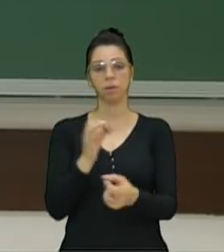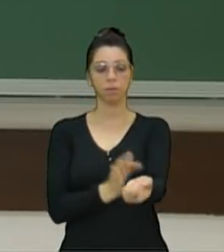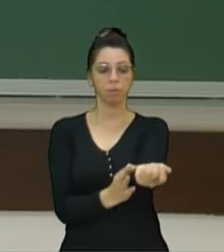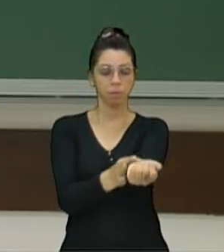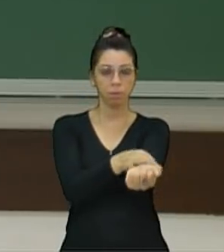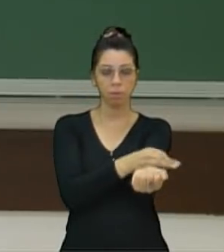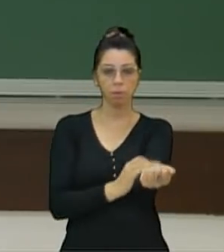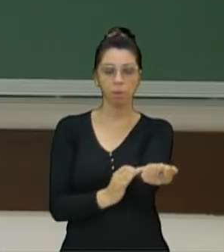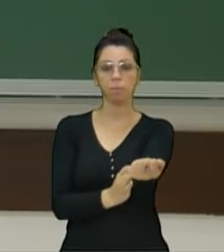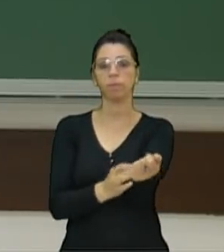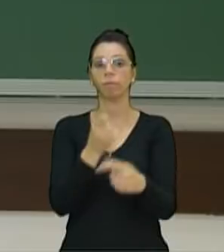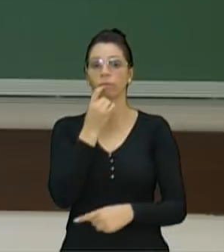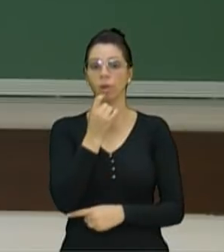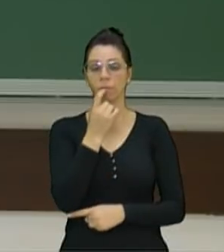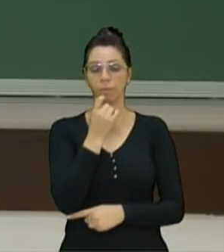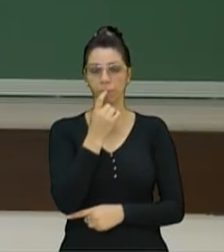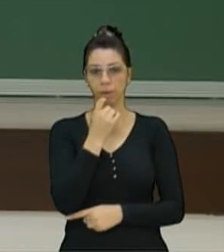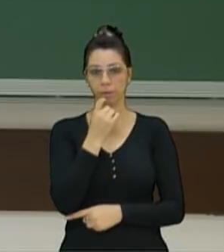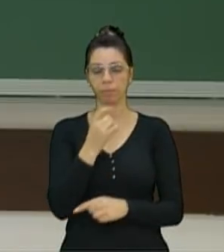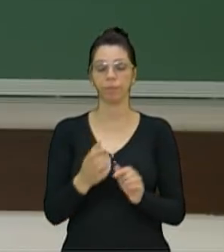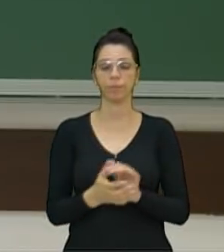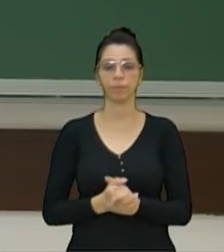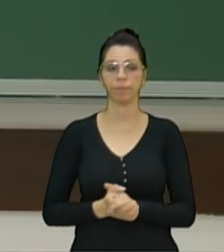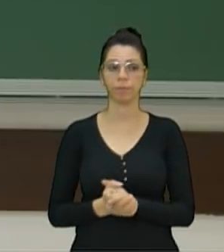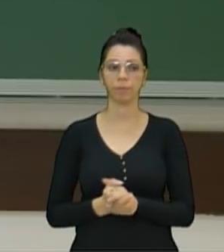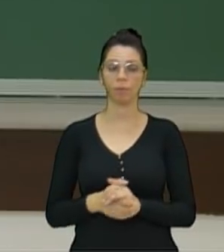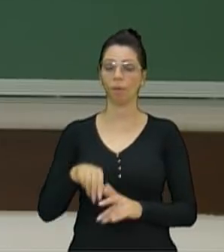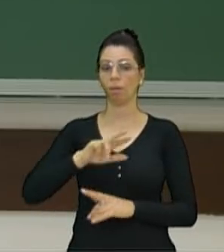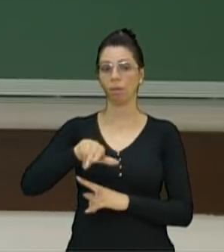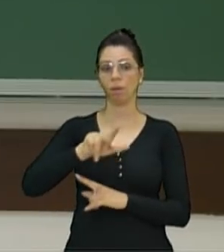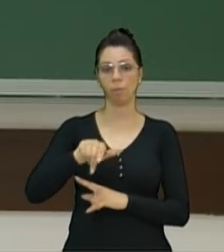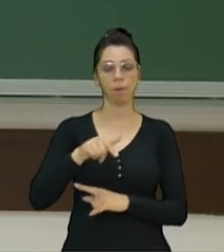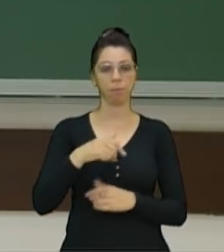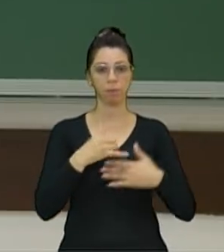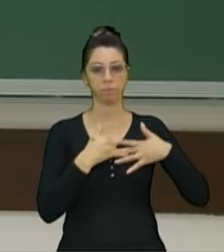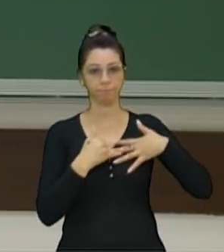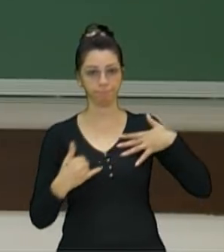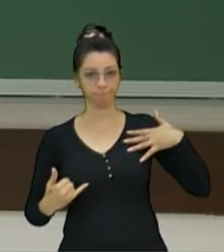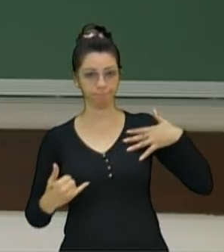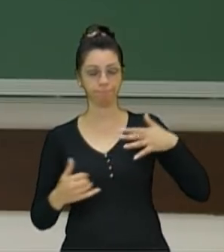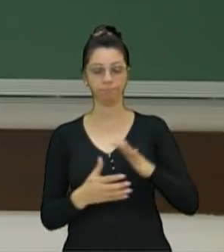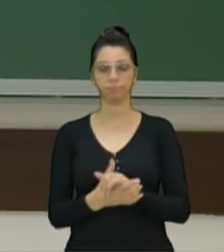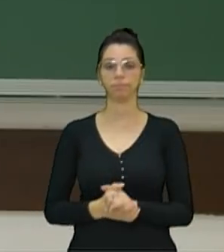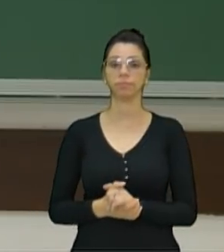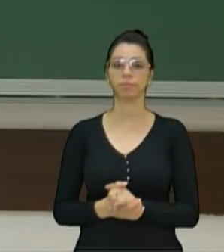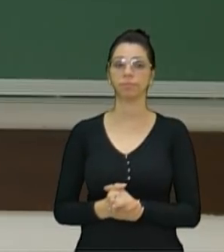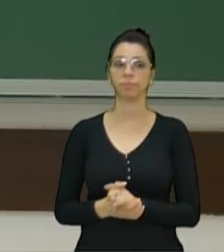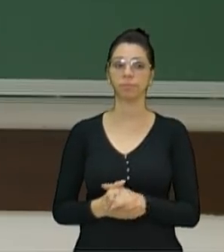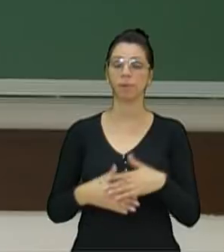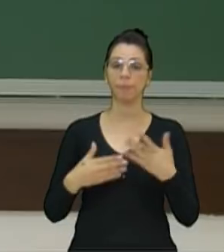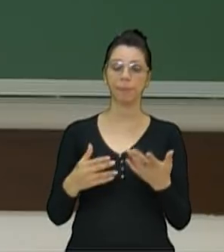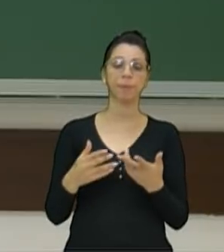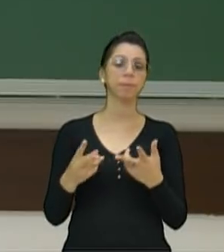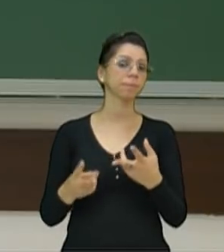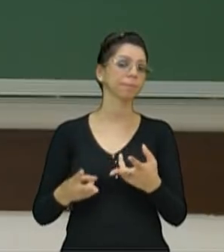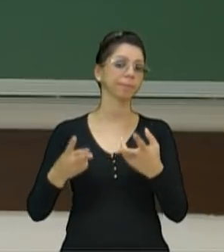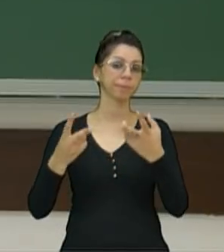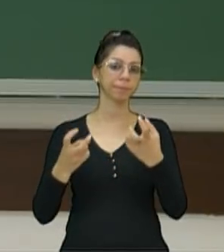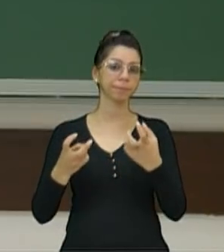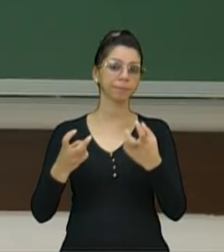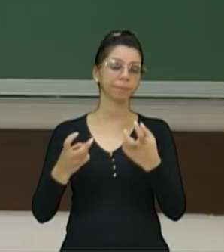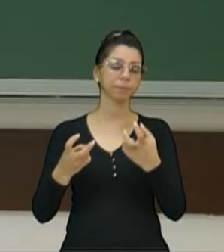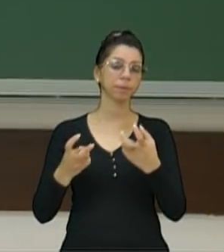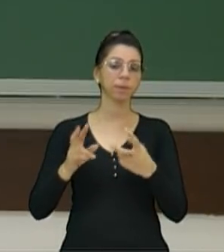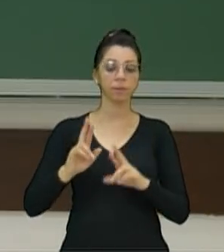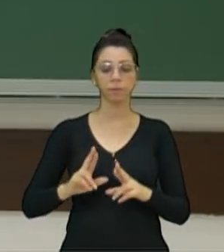do sangue, e não pelo nosso sistema linfático, tá? Então, com essa questão, dá pra gente perceber aqui, né,